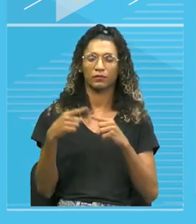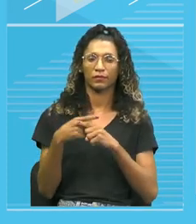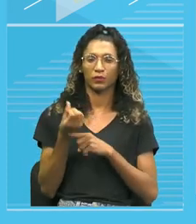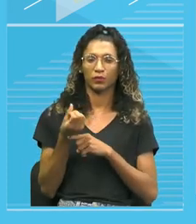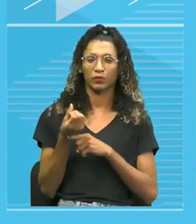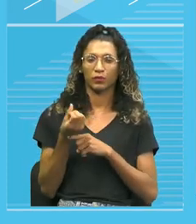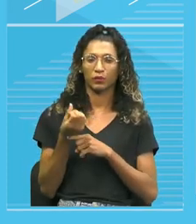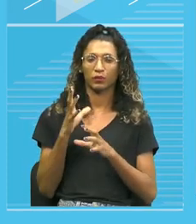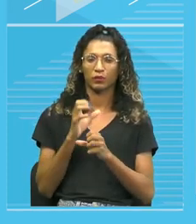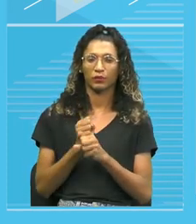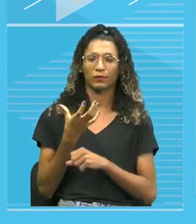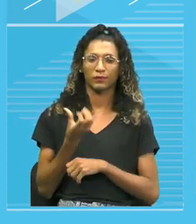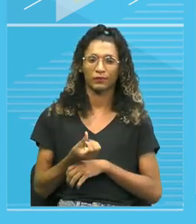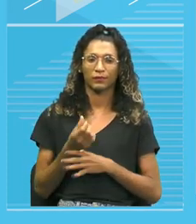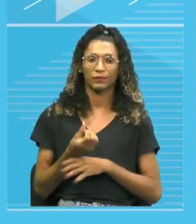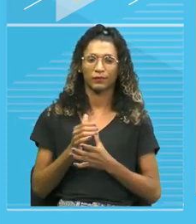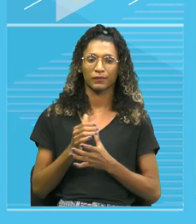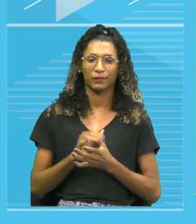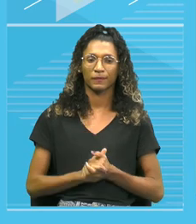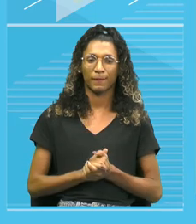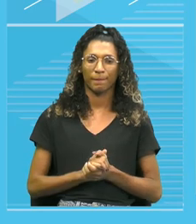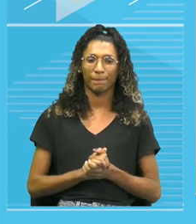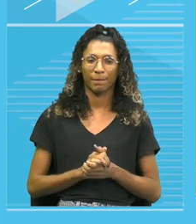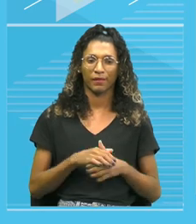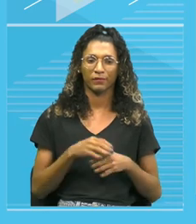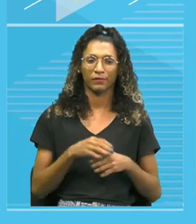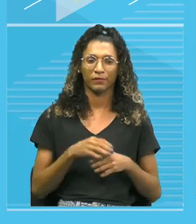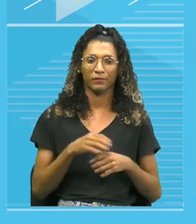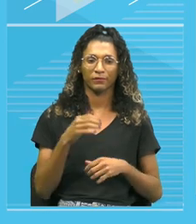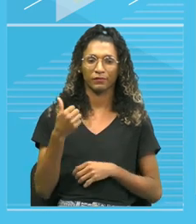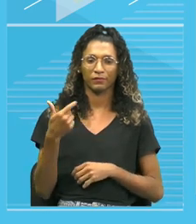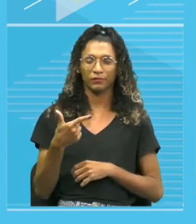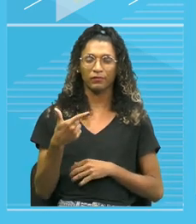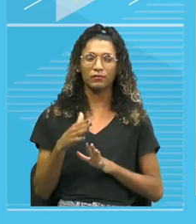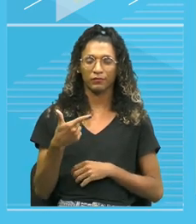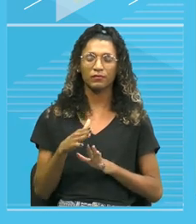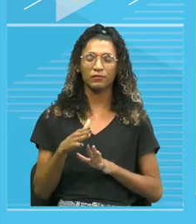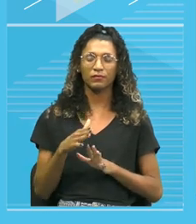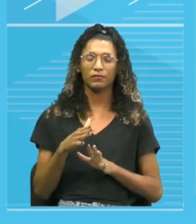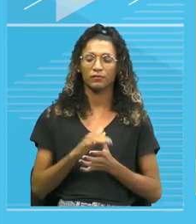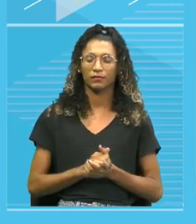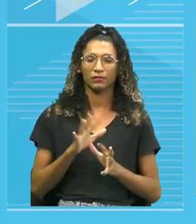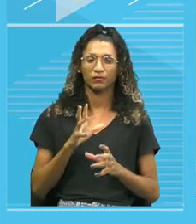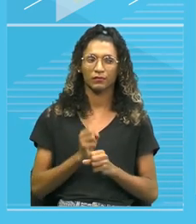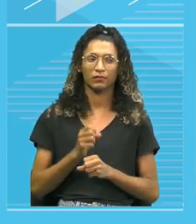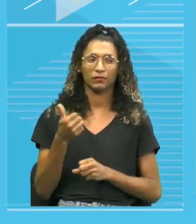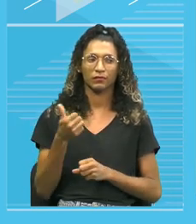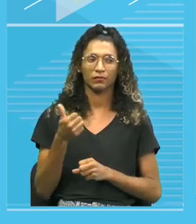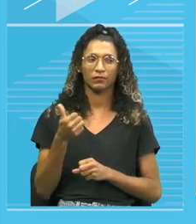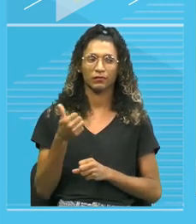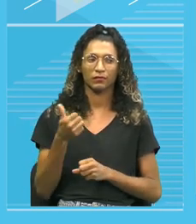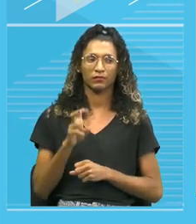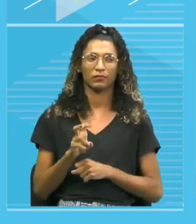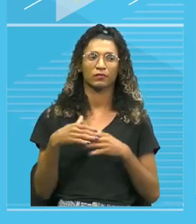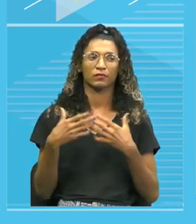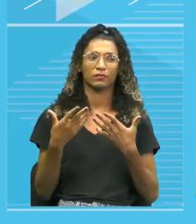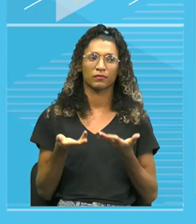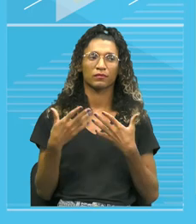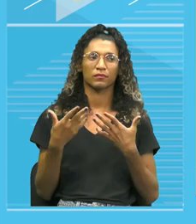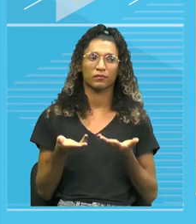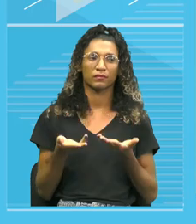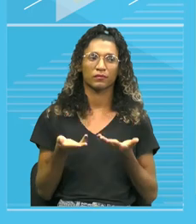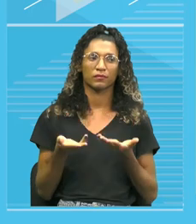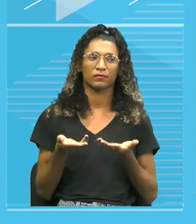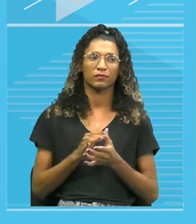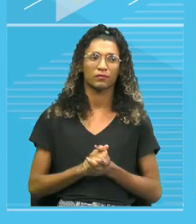seis vezes dois 12 tem três aqui ó fica 15 então do lado de cá